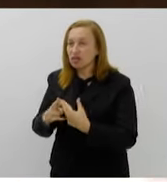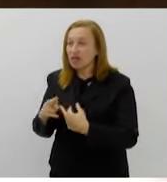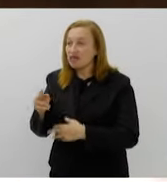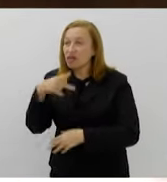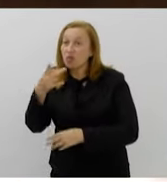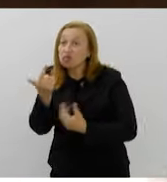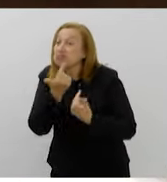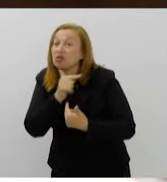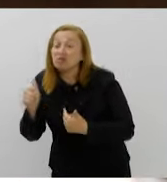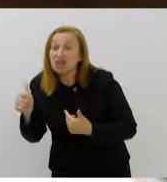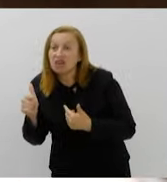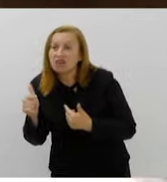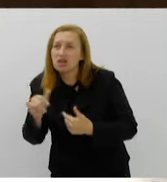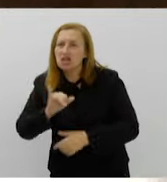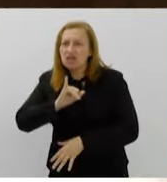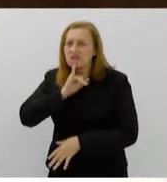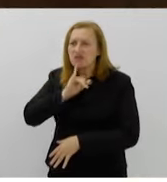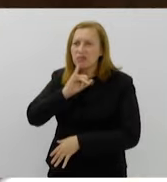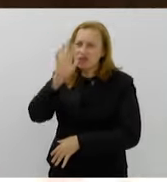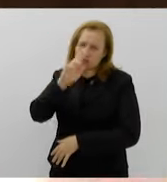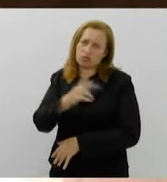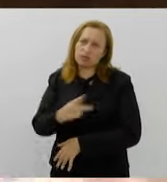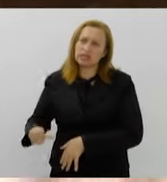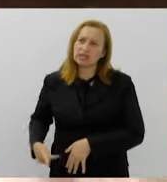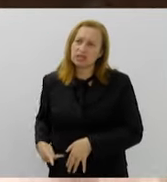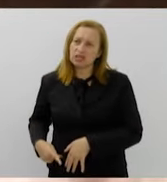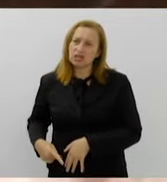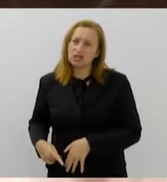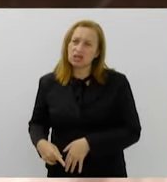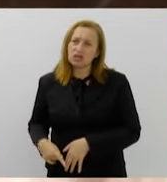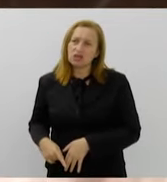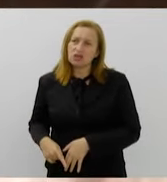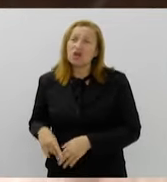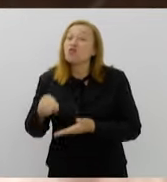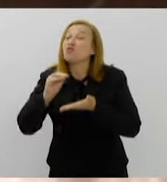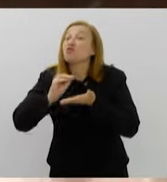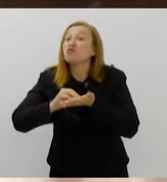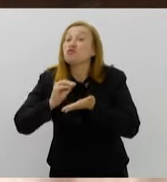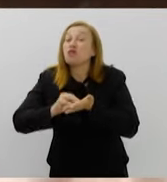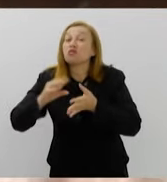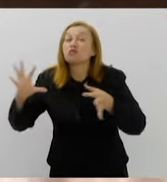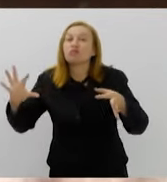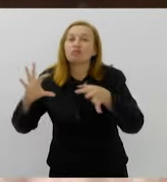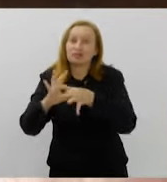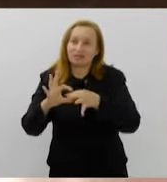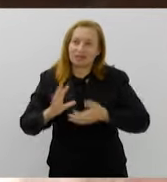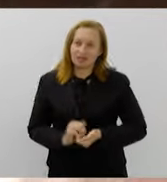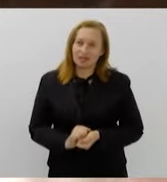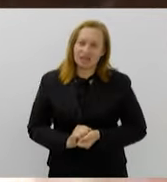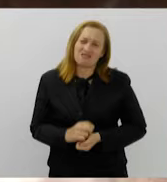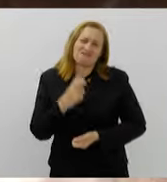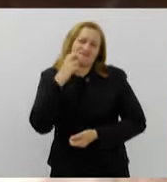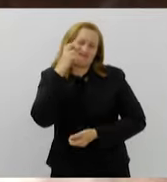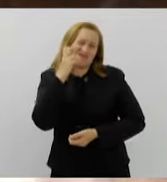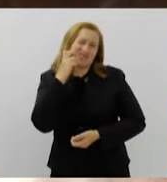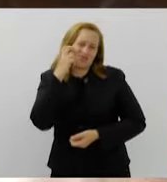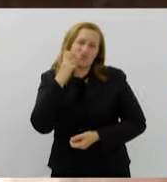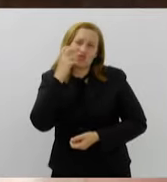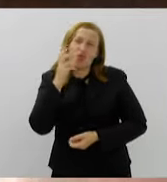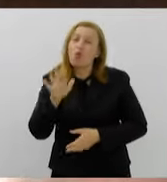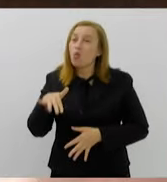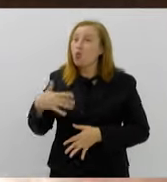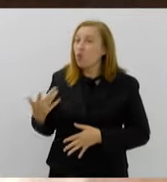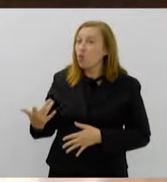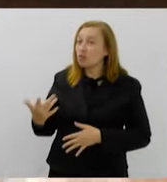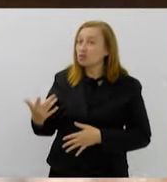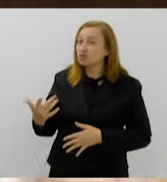teve infelizmente Presidente por uma única coisa falta uma integração aí vergonhosamente quando vem